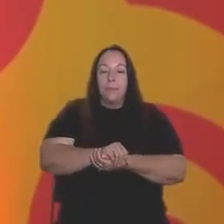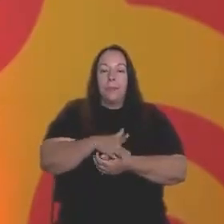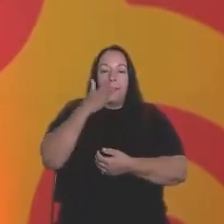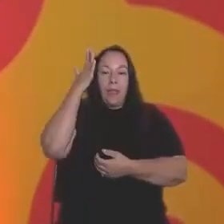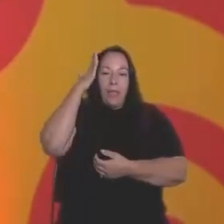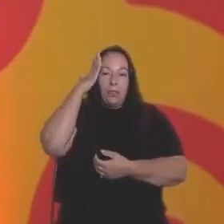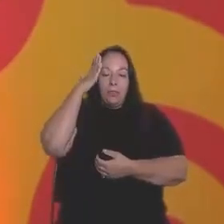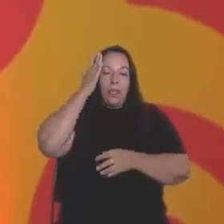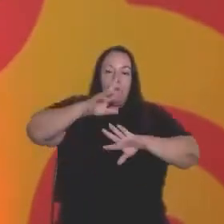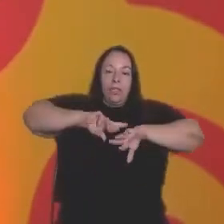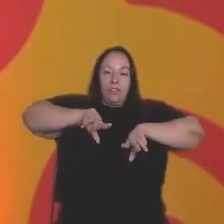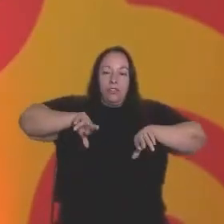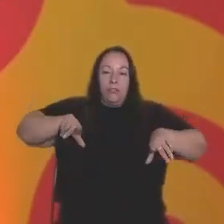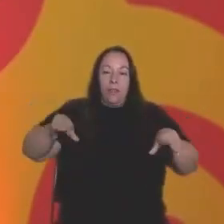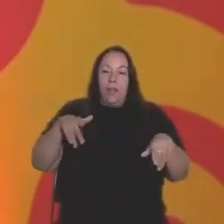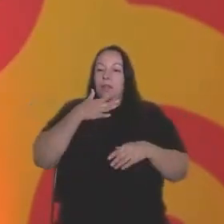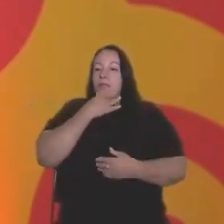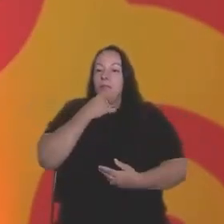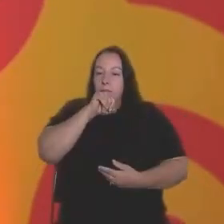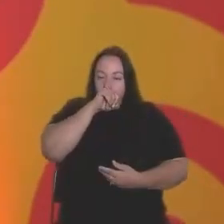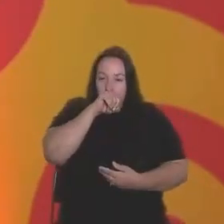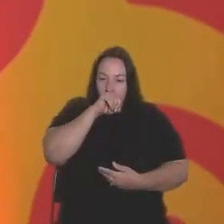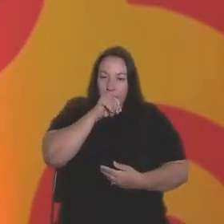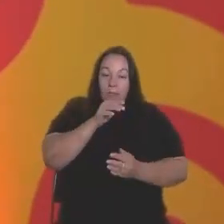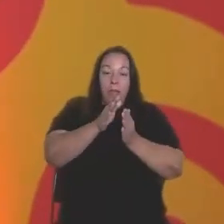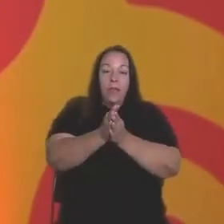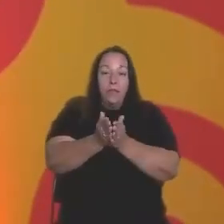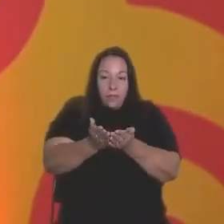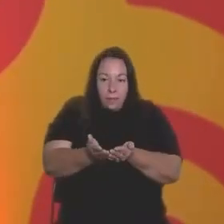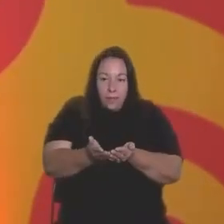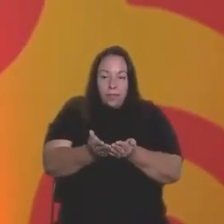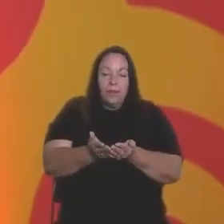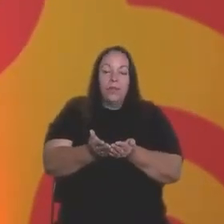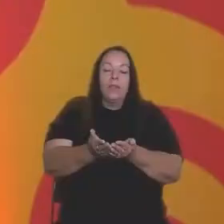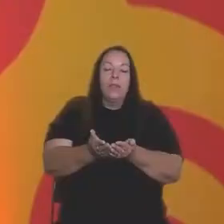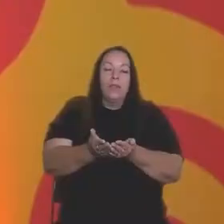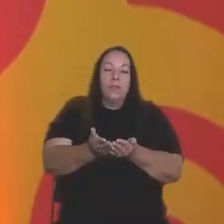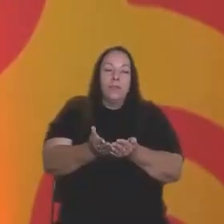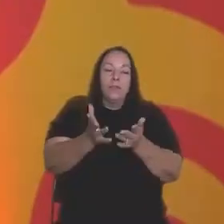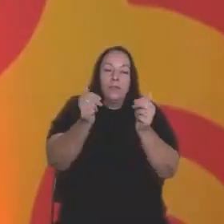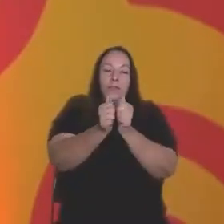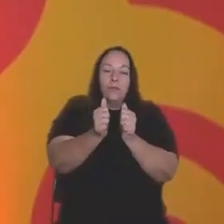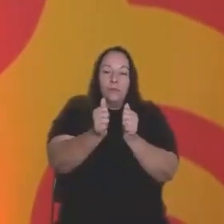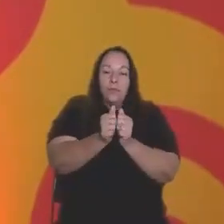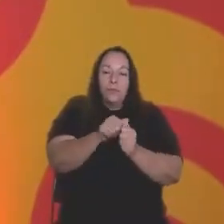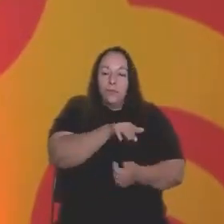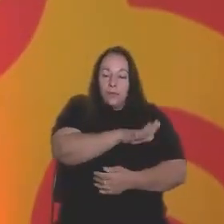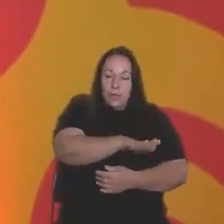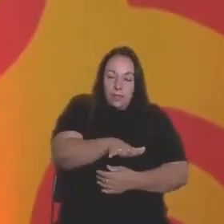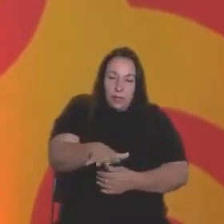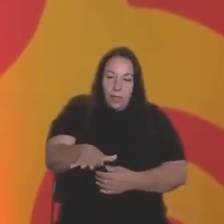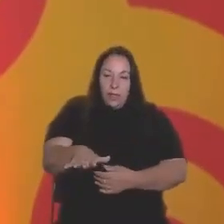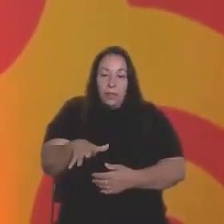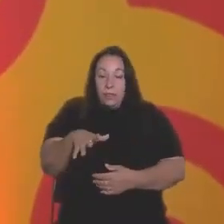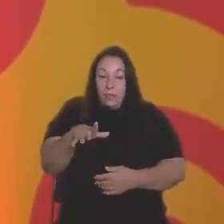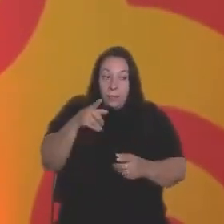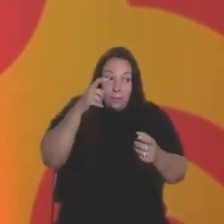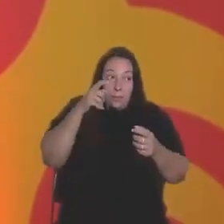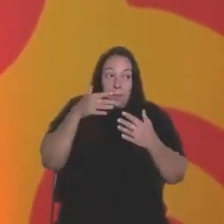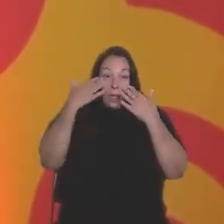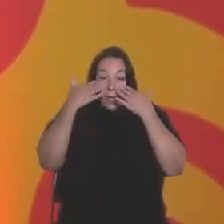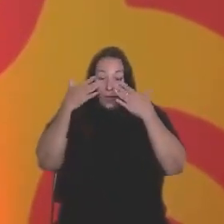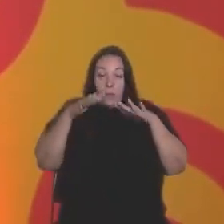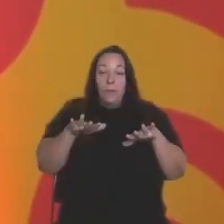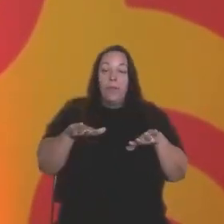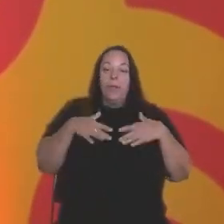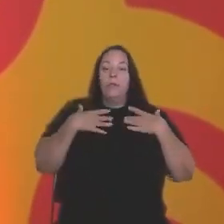eu sei que diversos pais que estão recebendo o livro em casa junto com a criança estão se ligando nisso também,